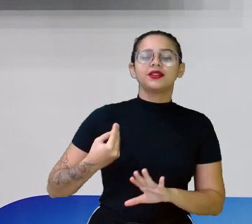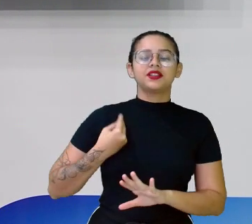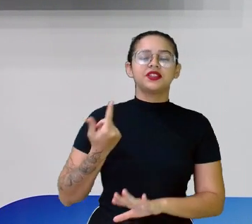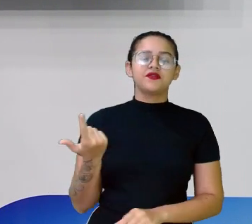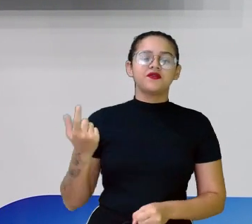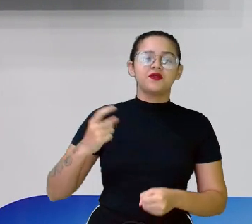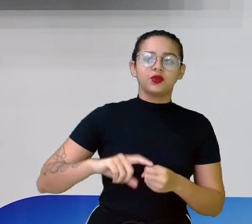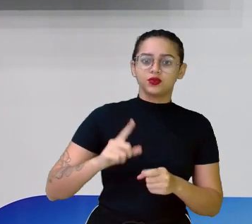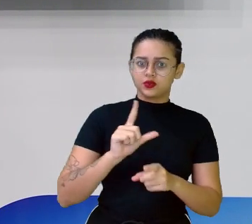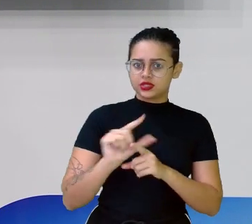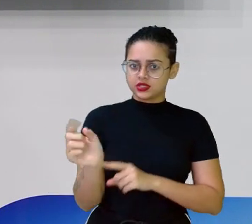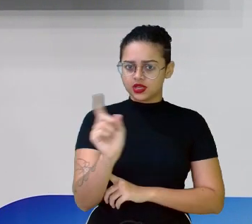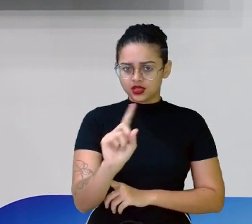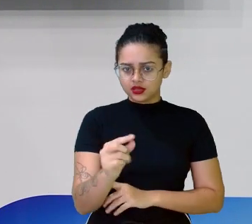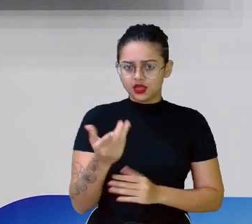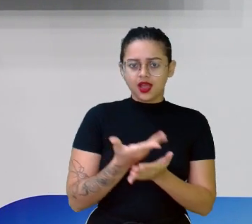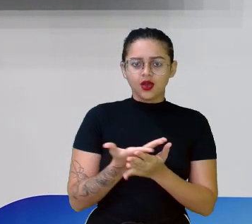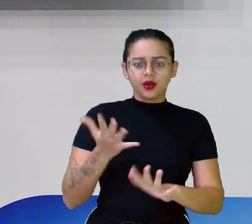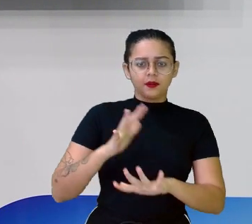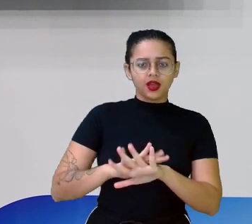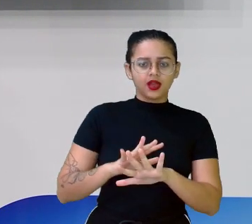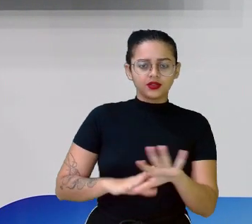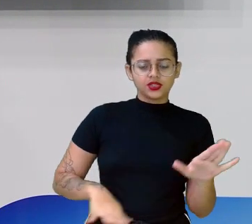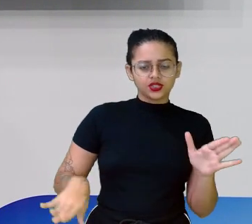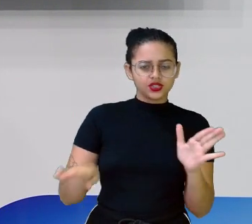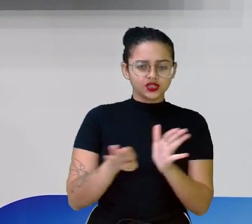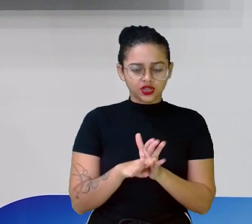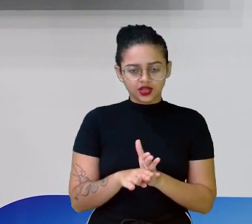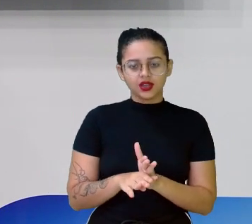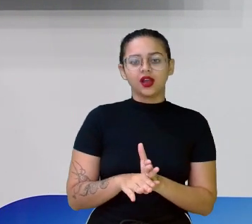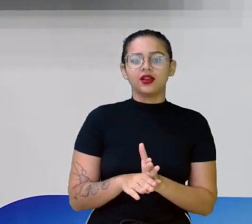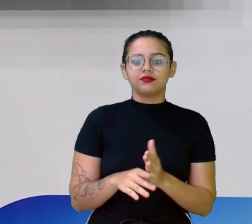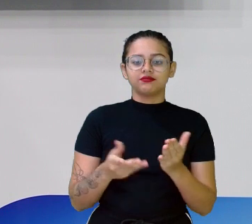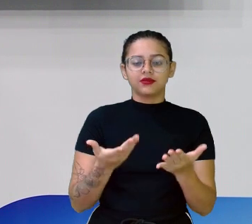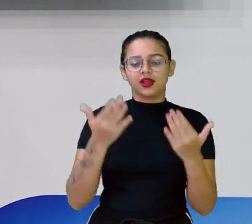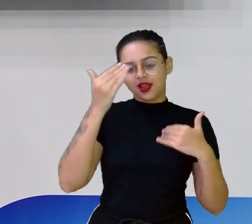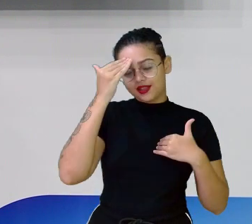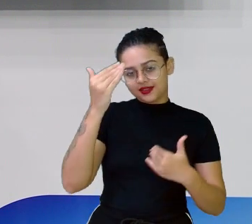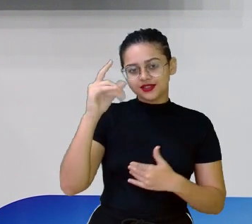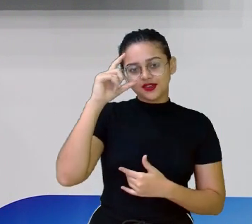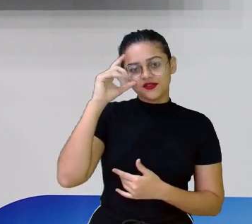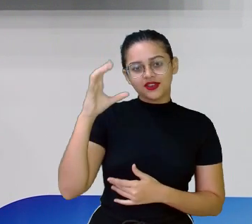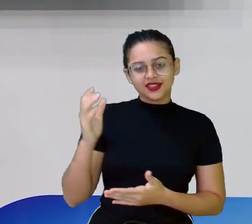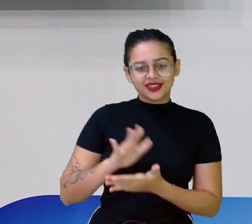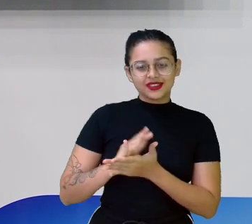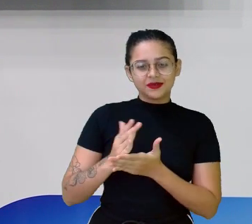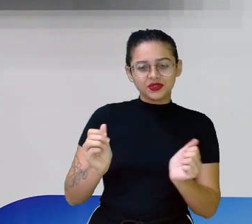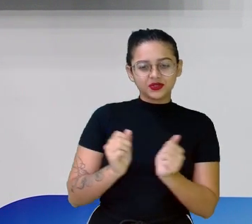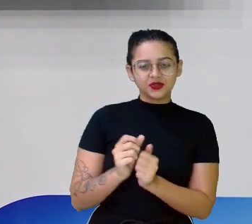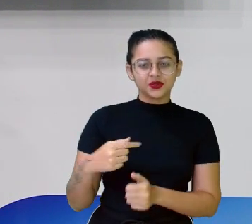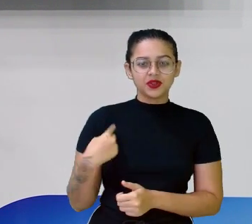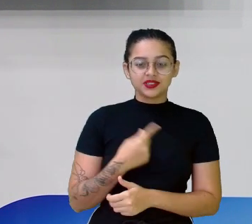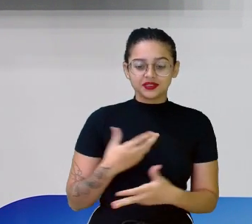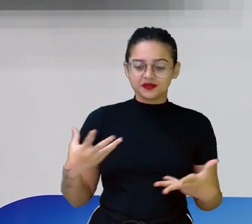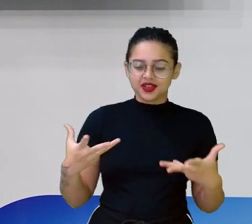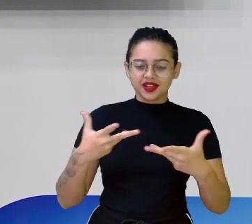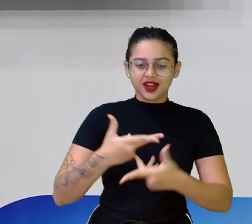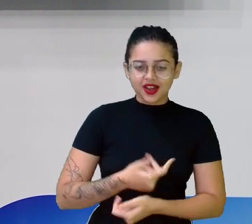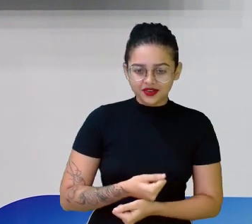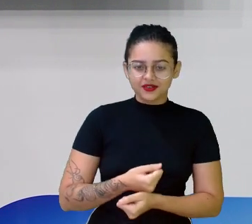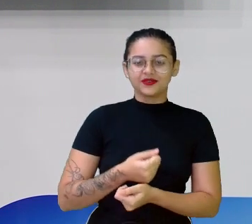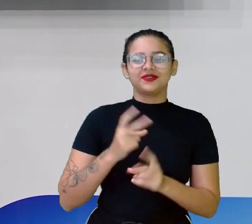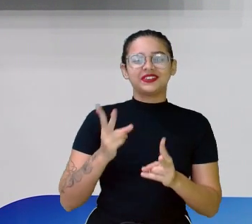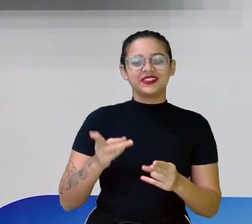tá? Não sai daí, a aula de matemática está chegando. Deixa eu aqui agradecer a Vitória, interpretou aí com a gente maravilhosamente,